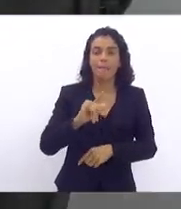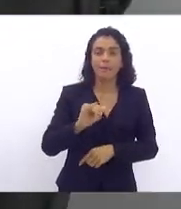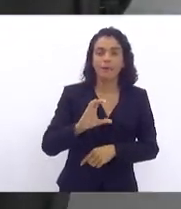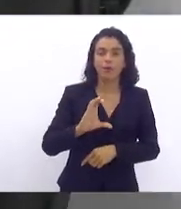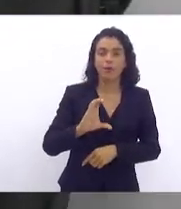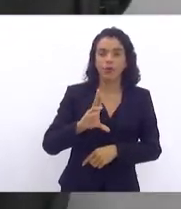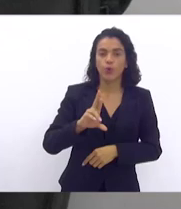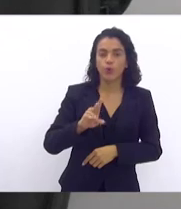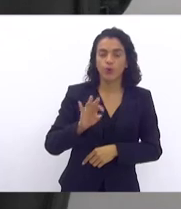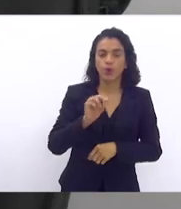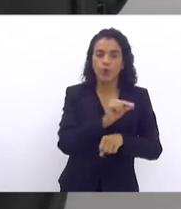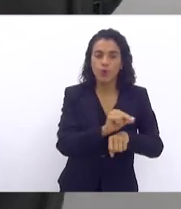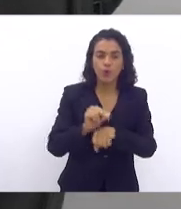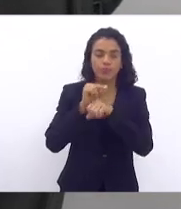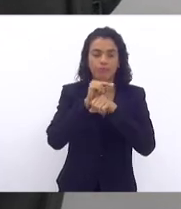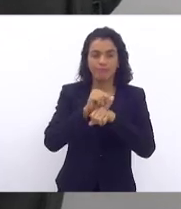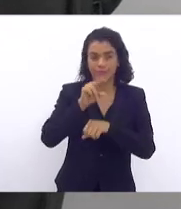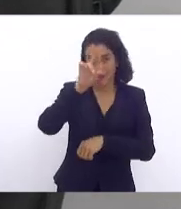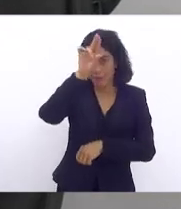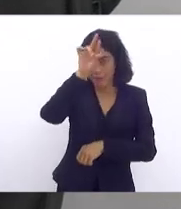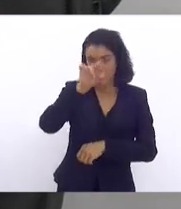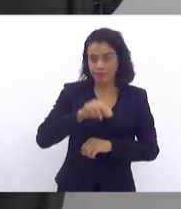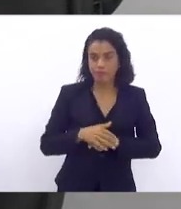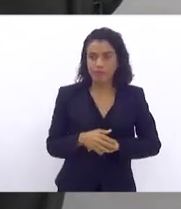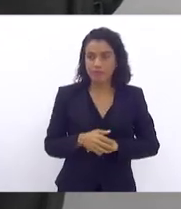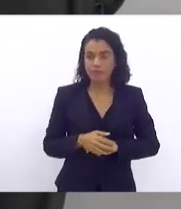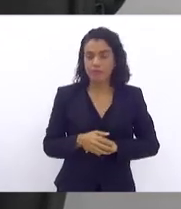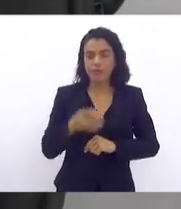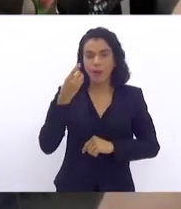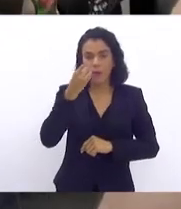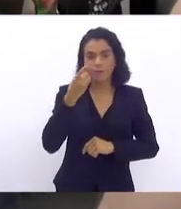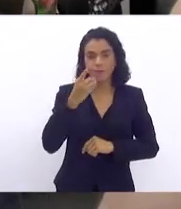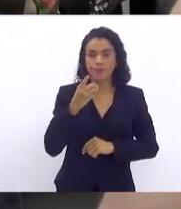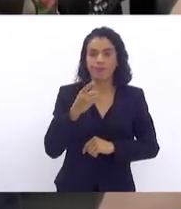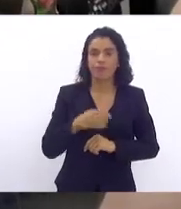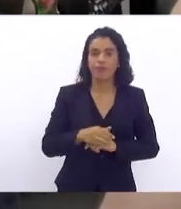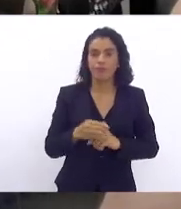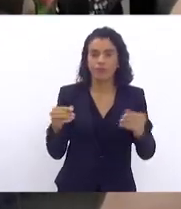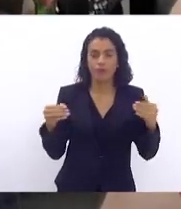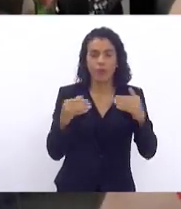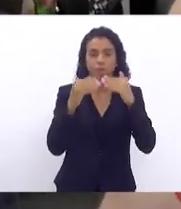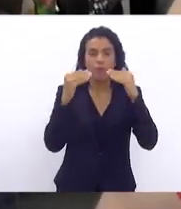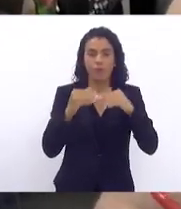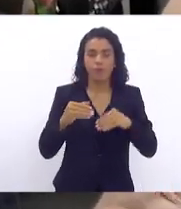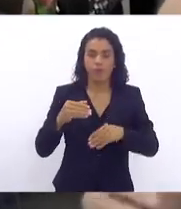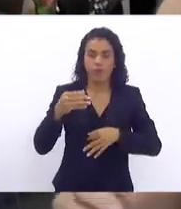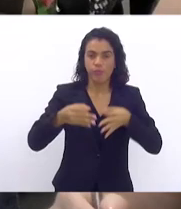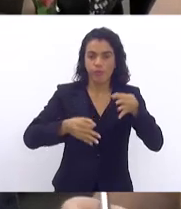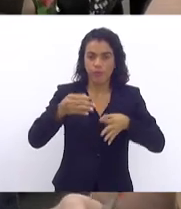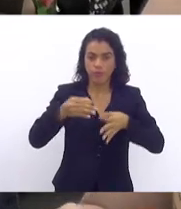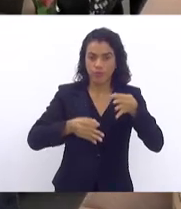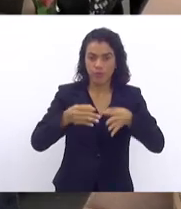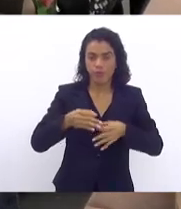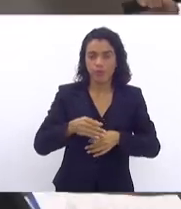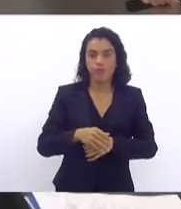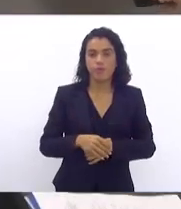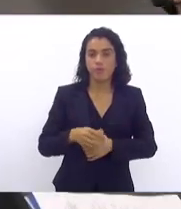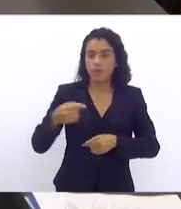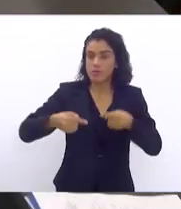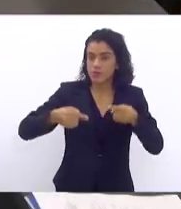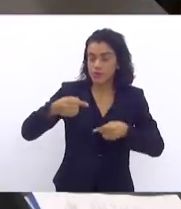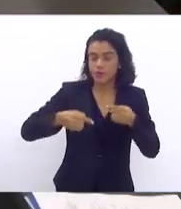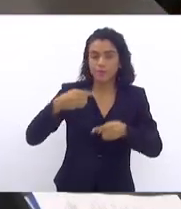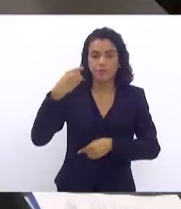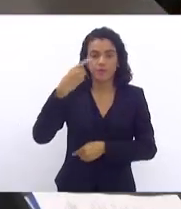Parecer, para parecer, deputado Guilherme Delaroli. Pela juridicidade. Em discussão. Presidente. Para discutir, deputado